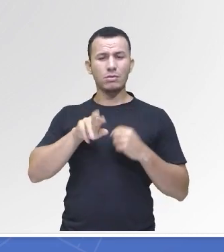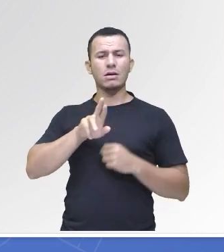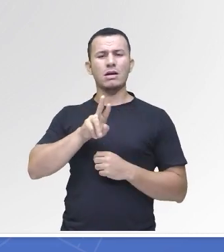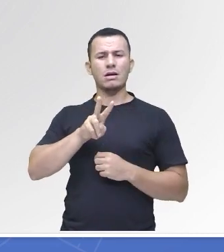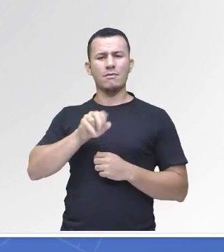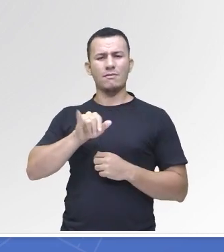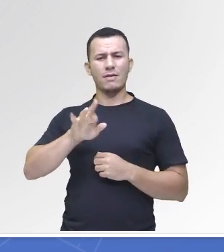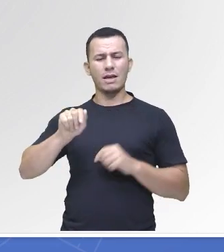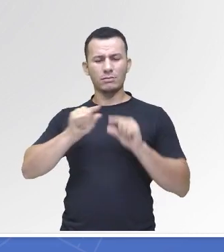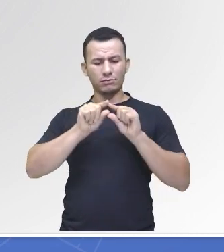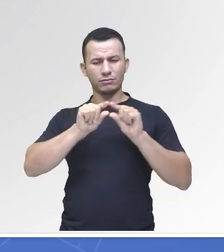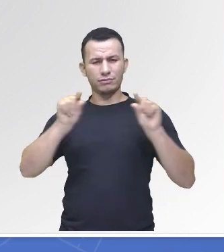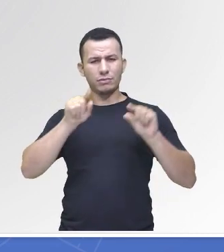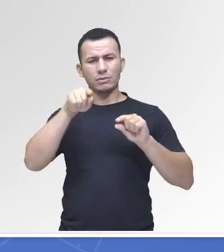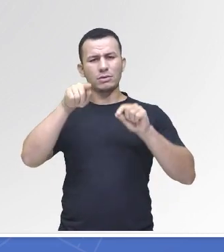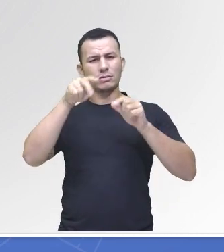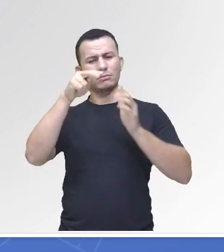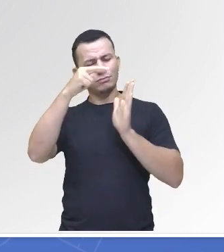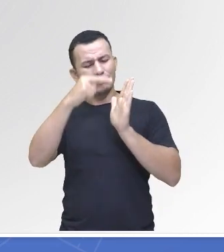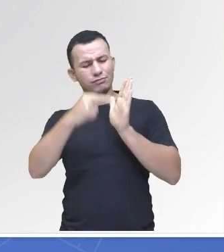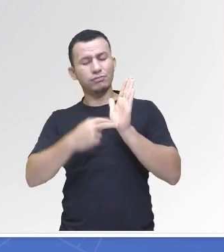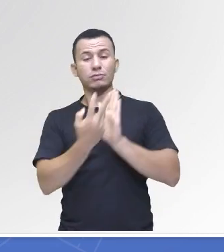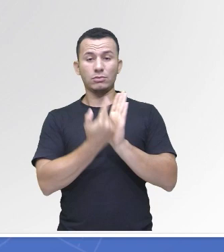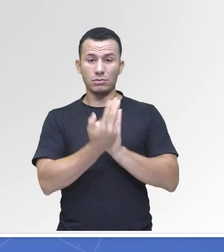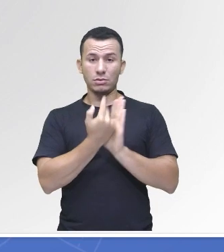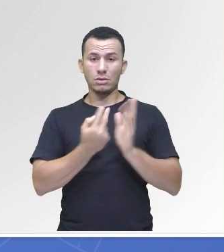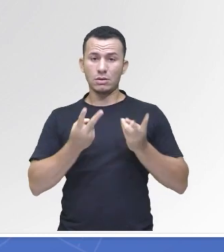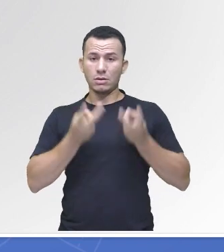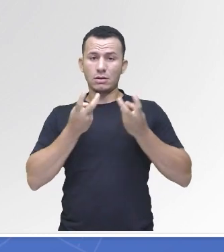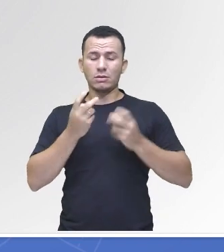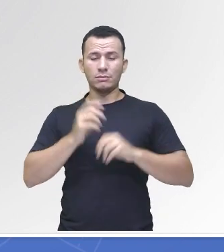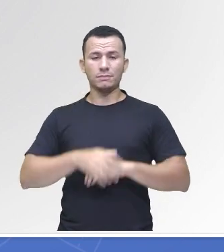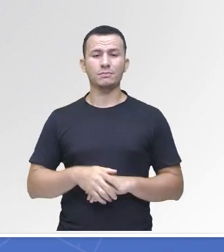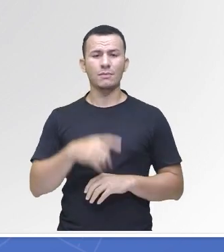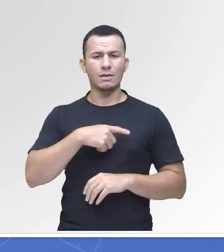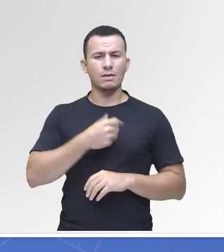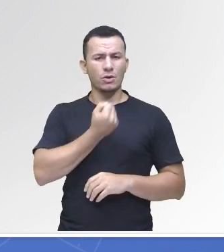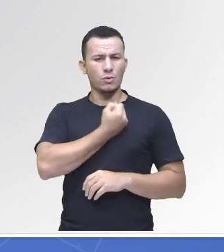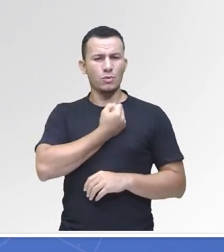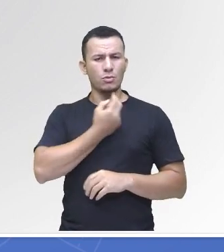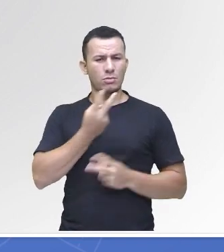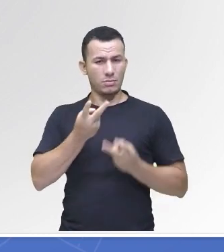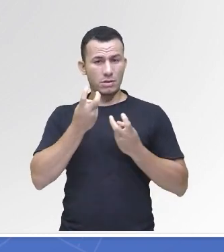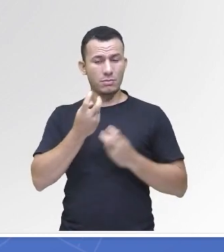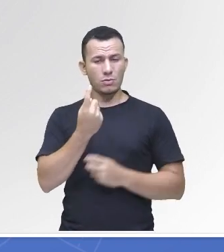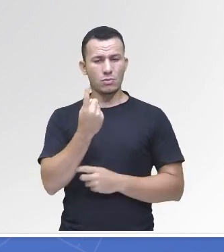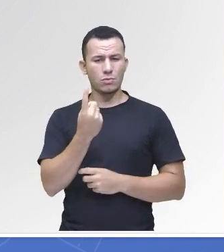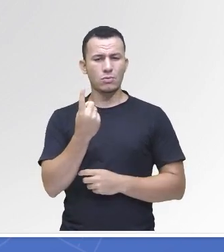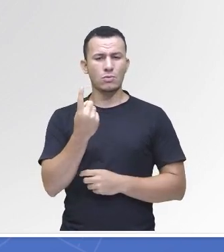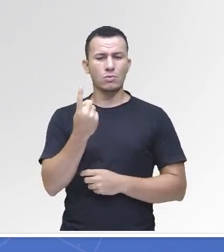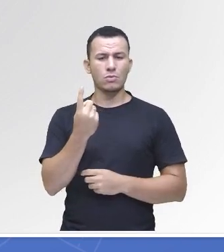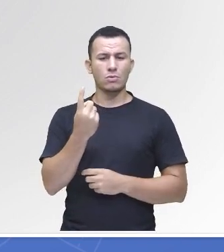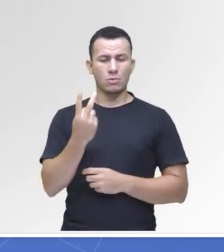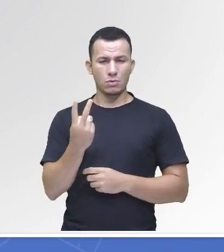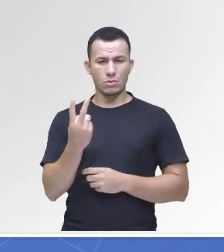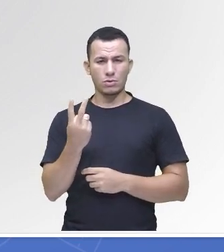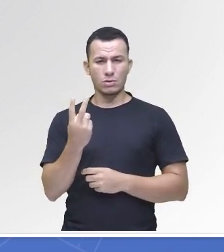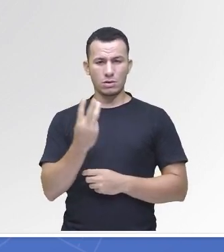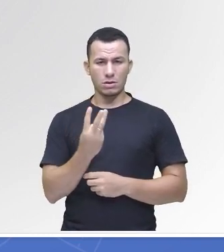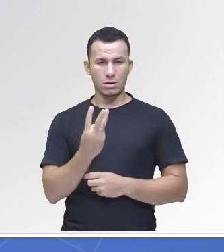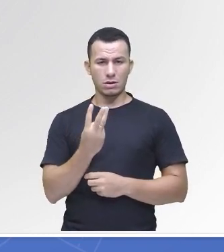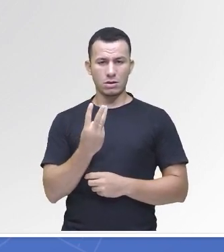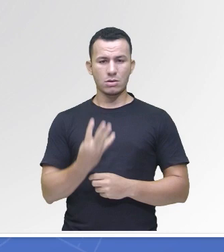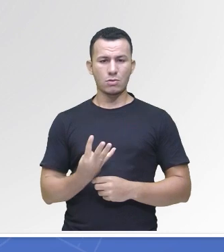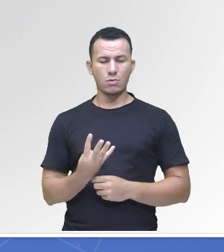as proposições a seguir, né? Então observe que aqui a gente tem uma numeração, né? A gente tem aqui o 1,